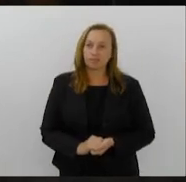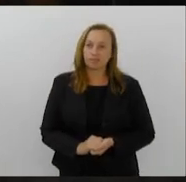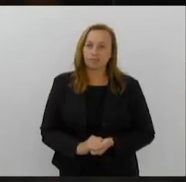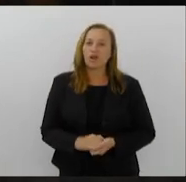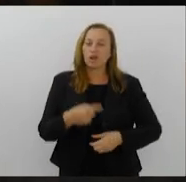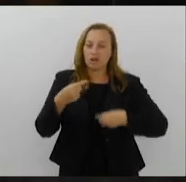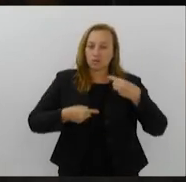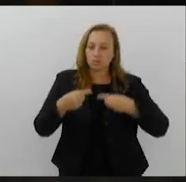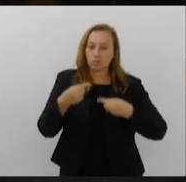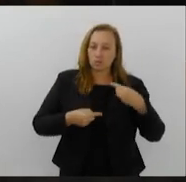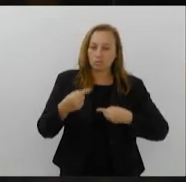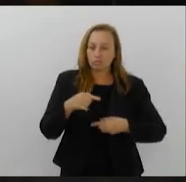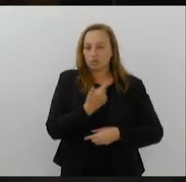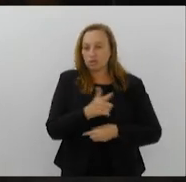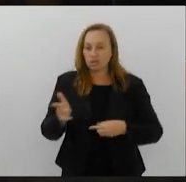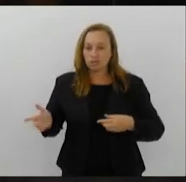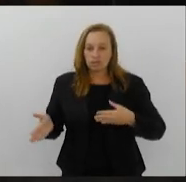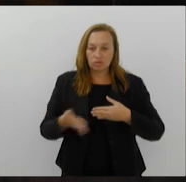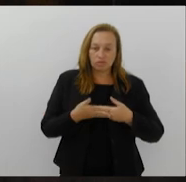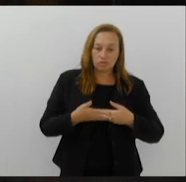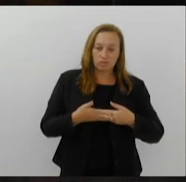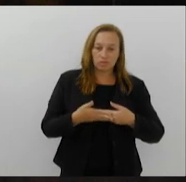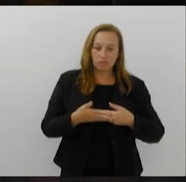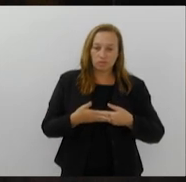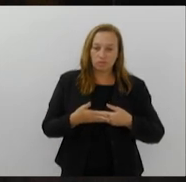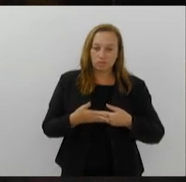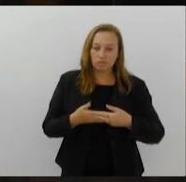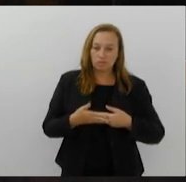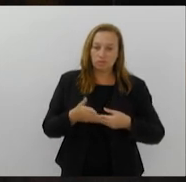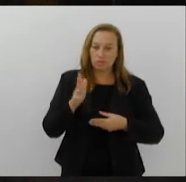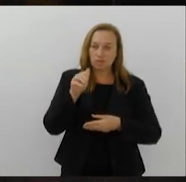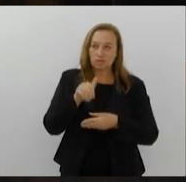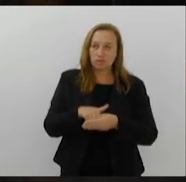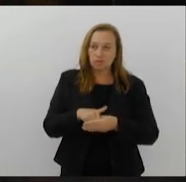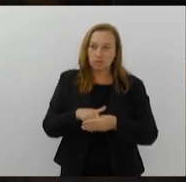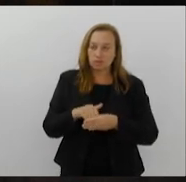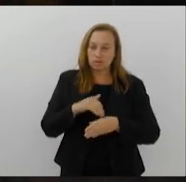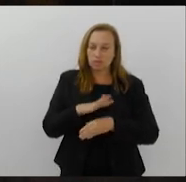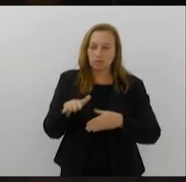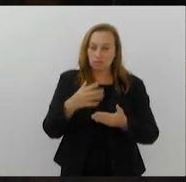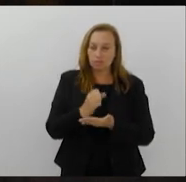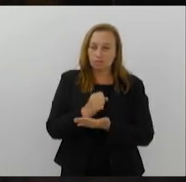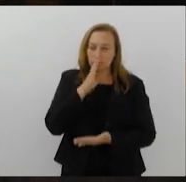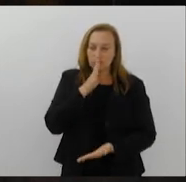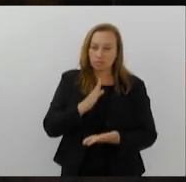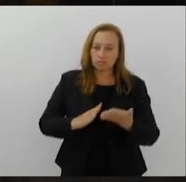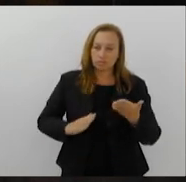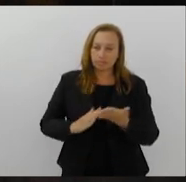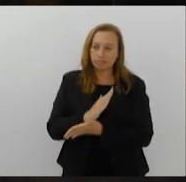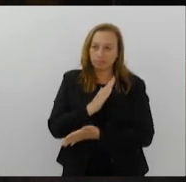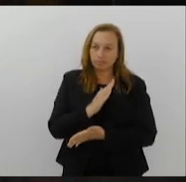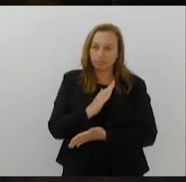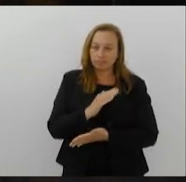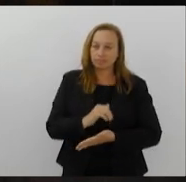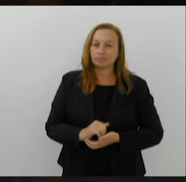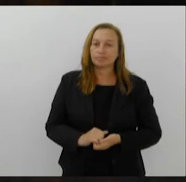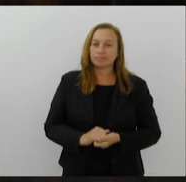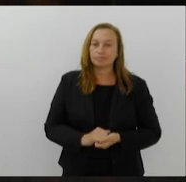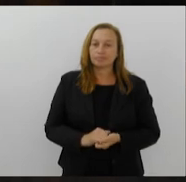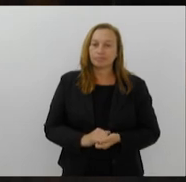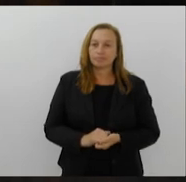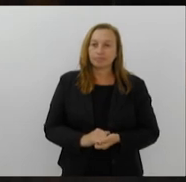Em discussão, não havendo quem queira discutir, encerrada a discussão. Em votação, senhores que aprovam, permaneçam como